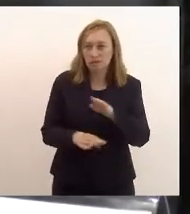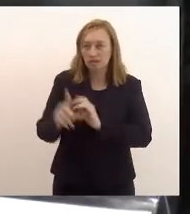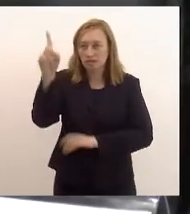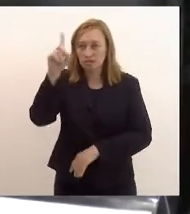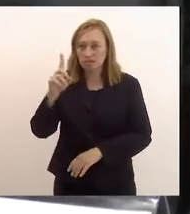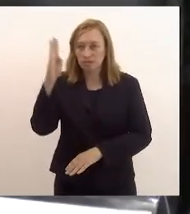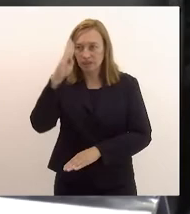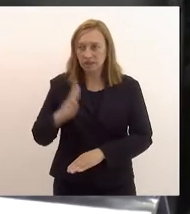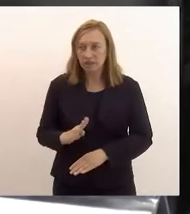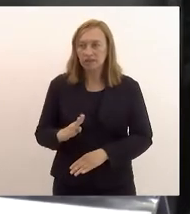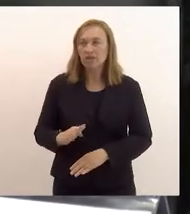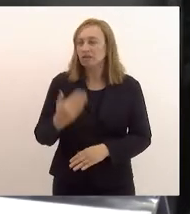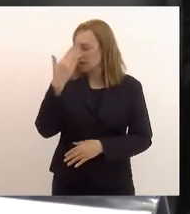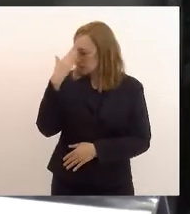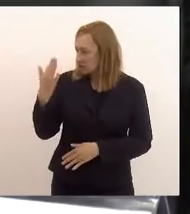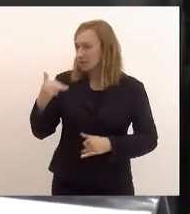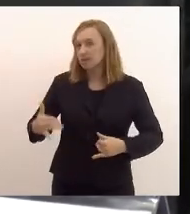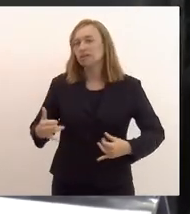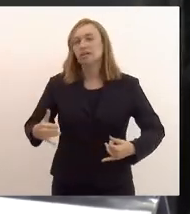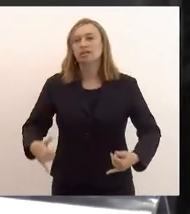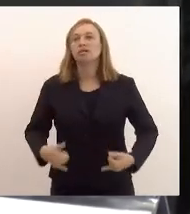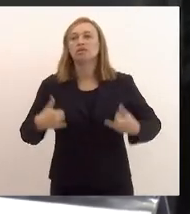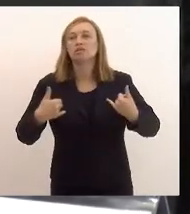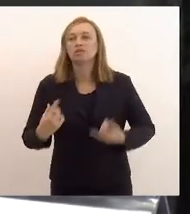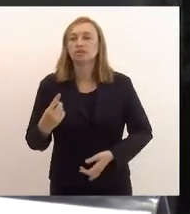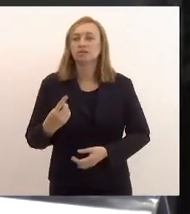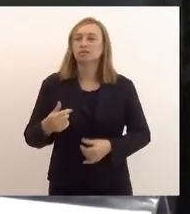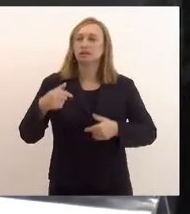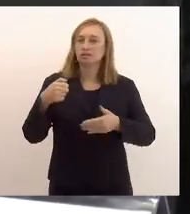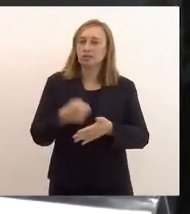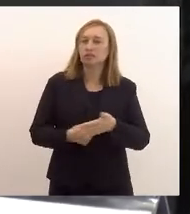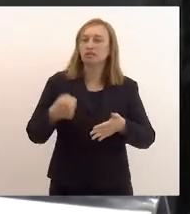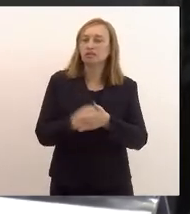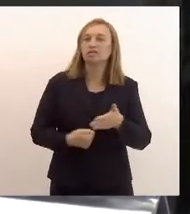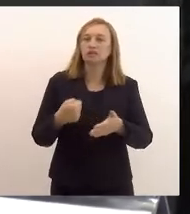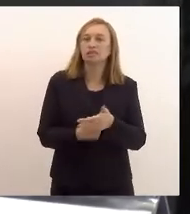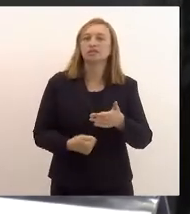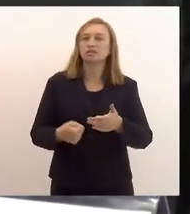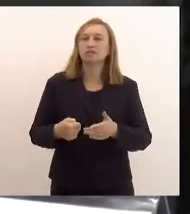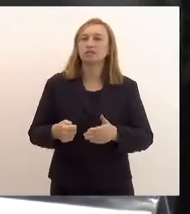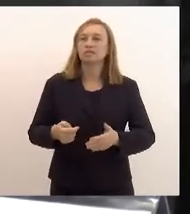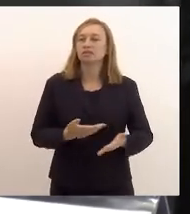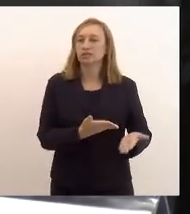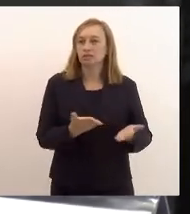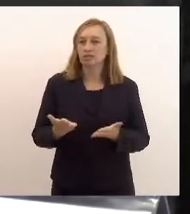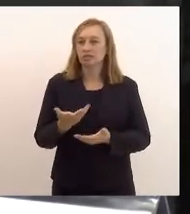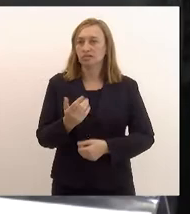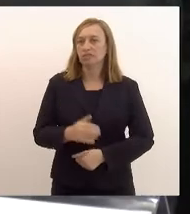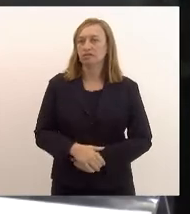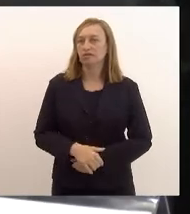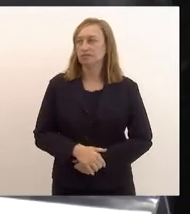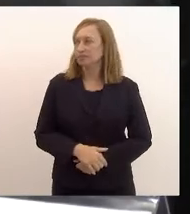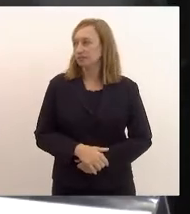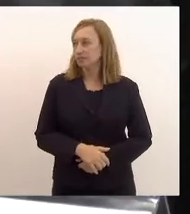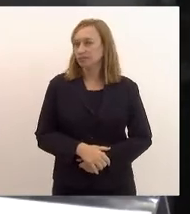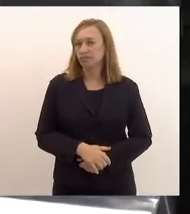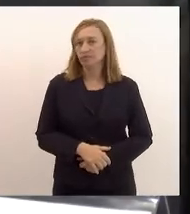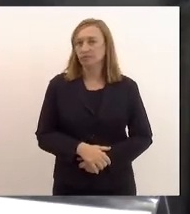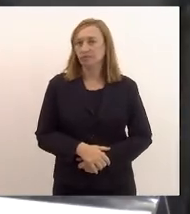meu agradecimento É uma honra tá aqui e seguir em luta na mesma trincheira que muitos e muitas de vocês e